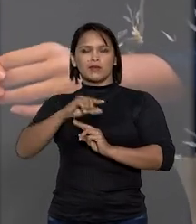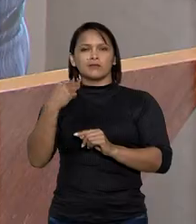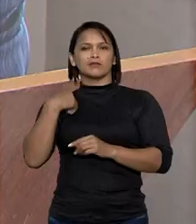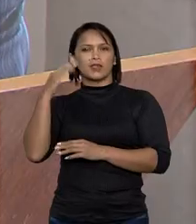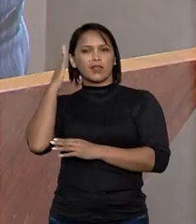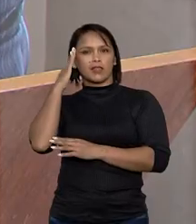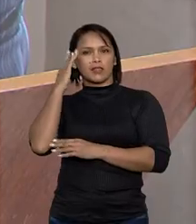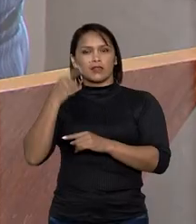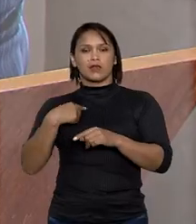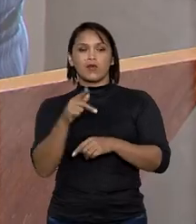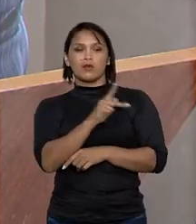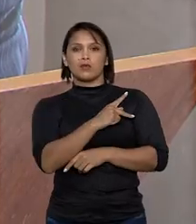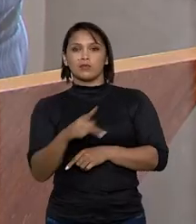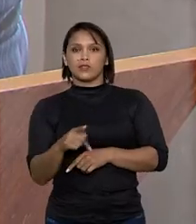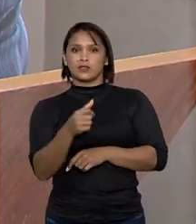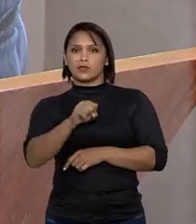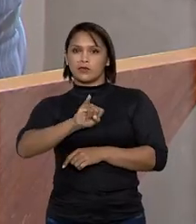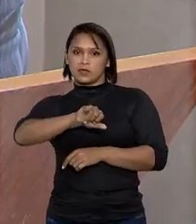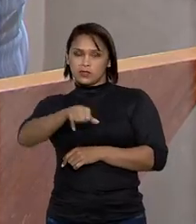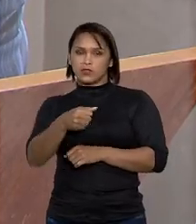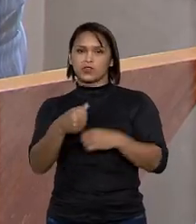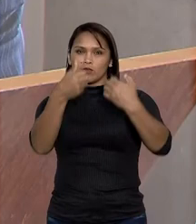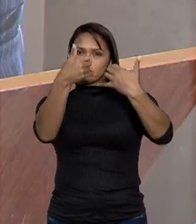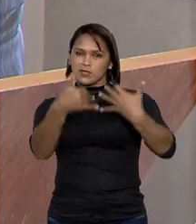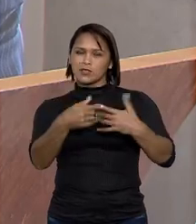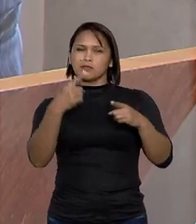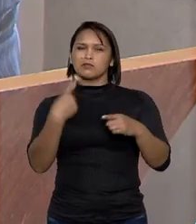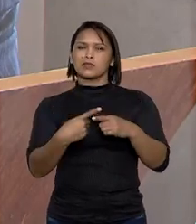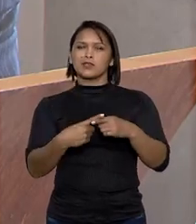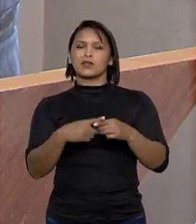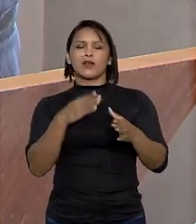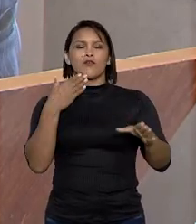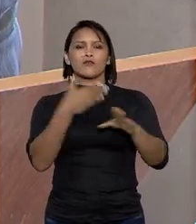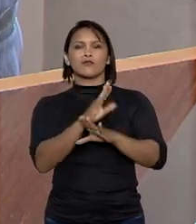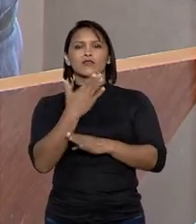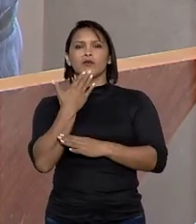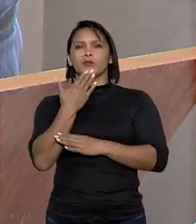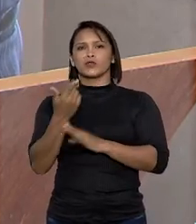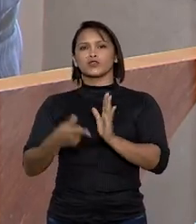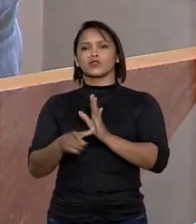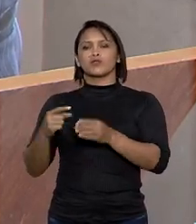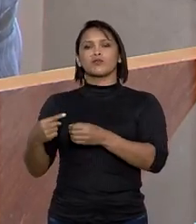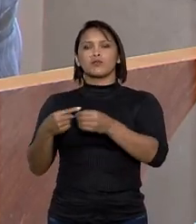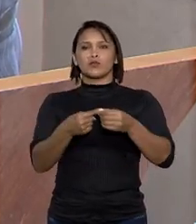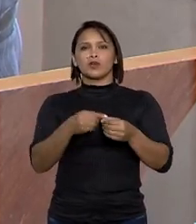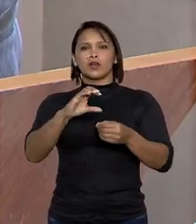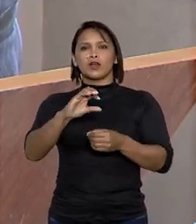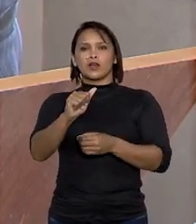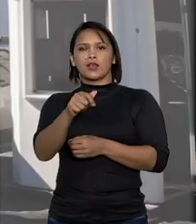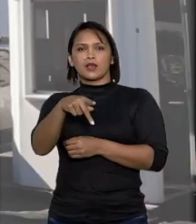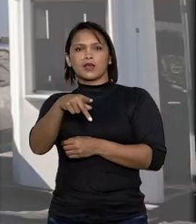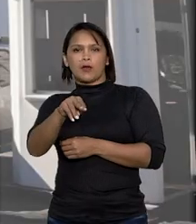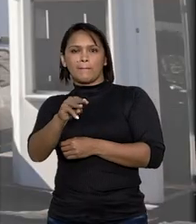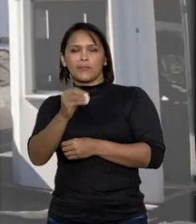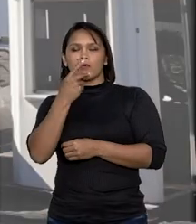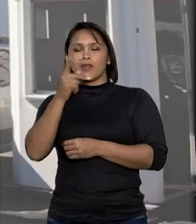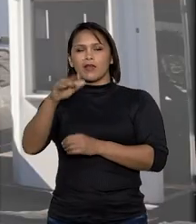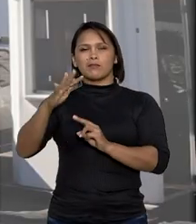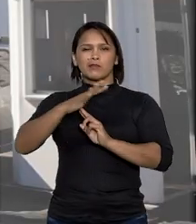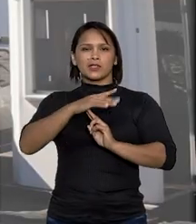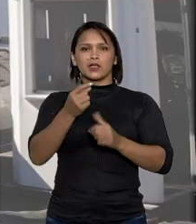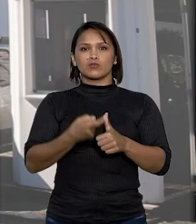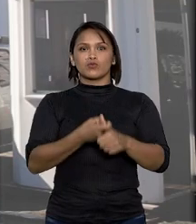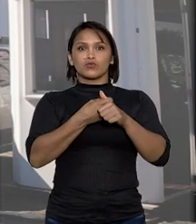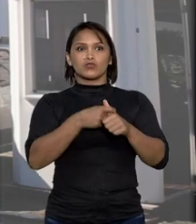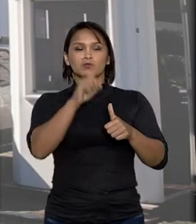entenda o presidente do STJ Ministro Humberto Martins indeferiu o pedido do Município de Campo Mourão no Paraná para